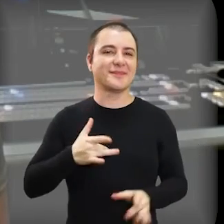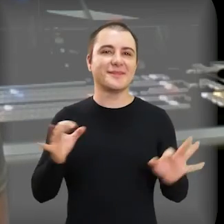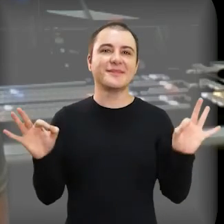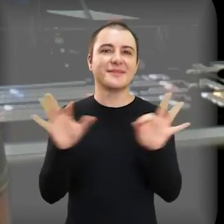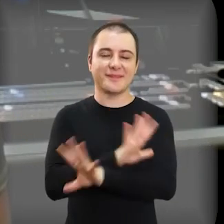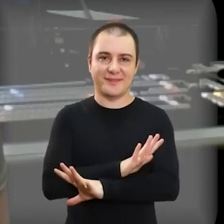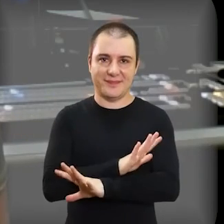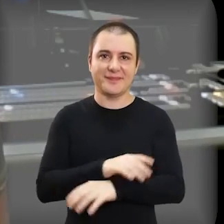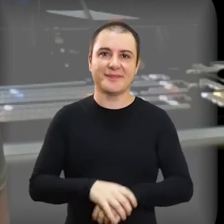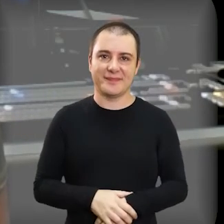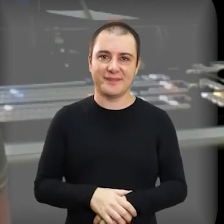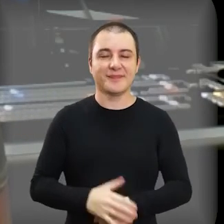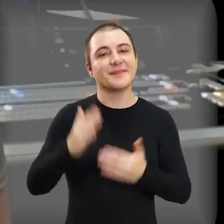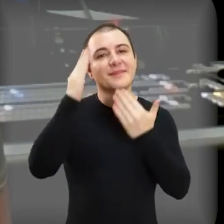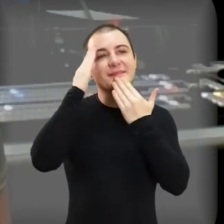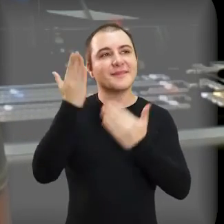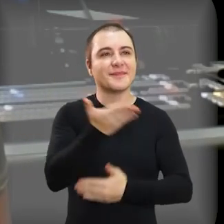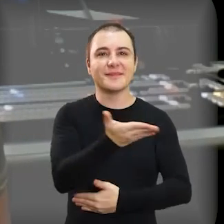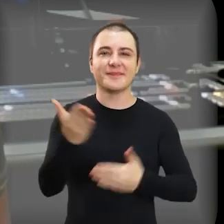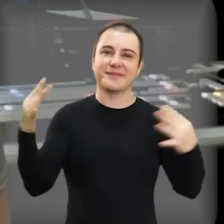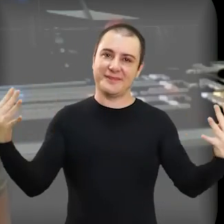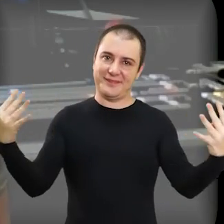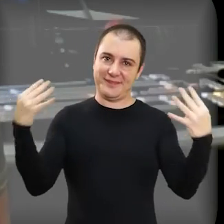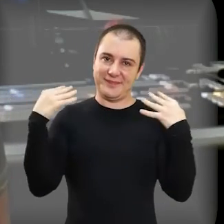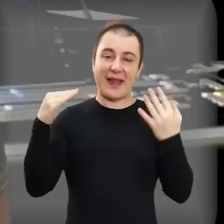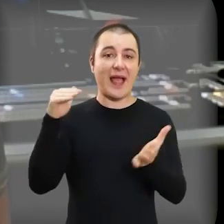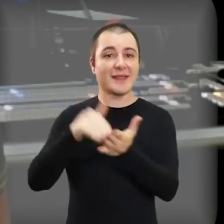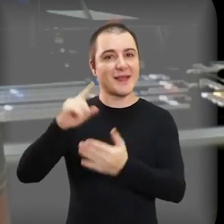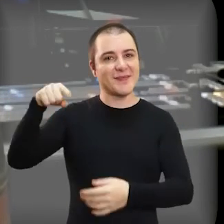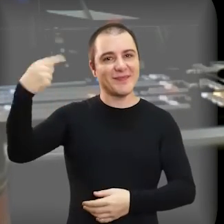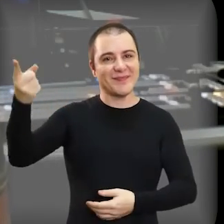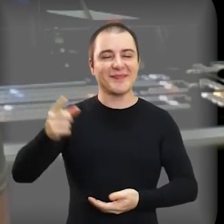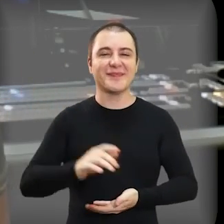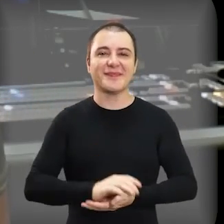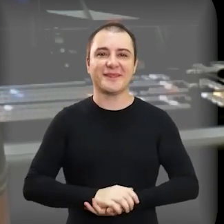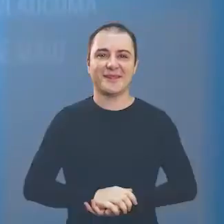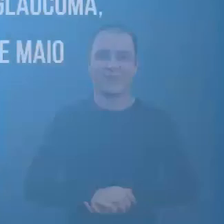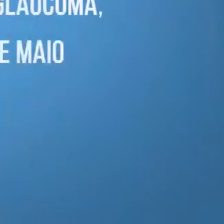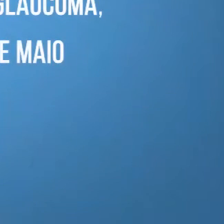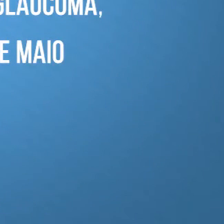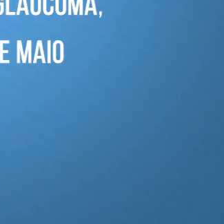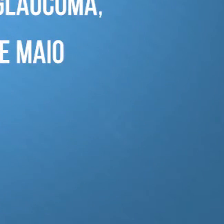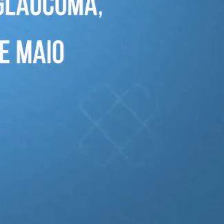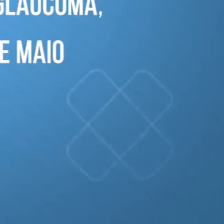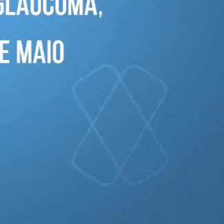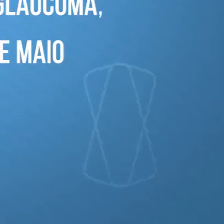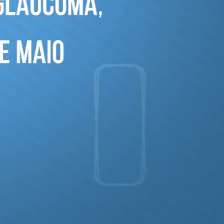Pauta fica por aqui. Obrigada pela sua companhia e até a próxima.